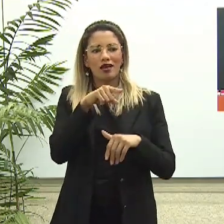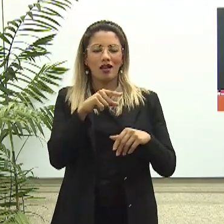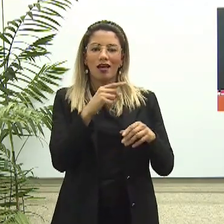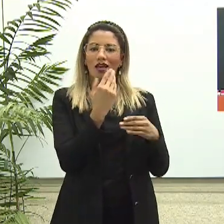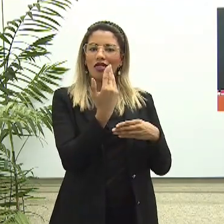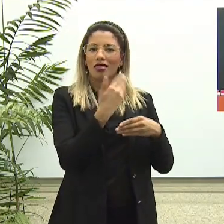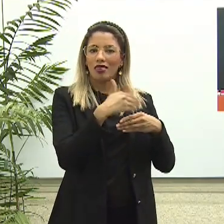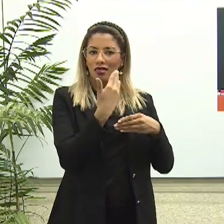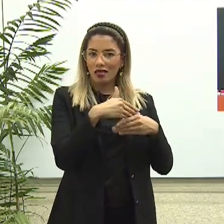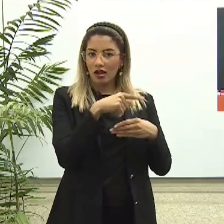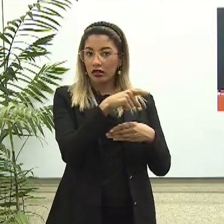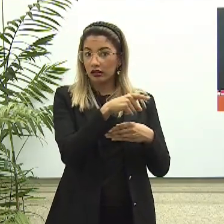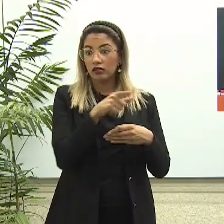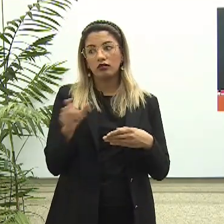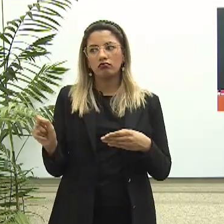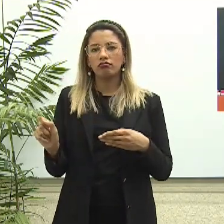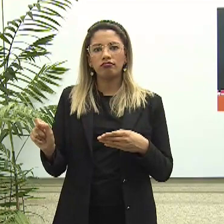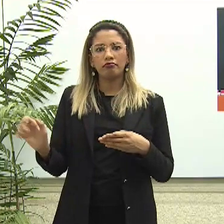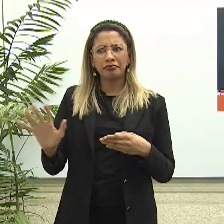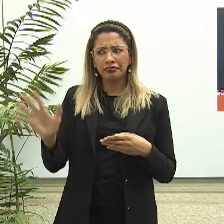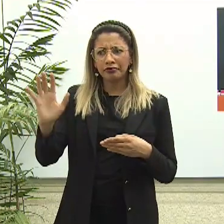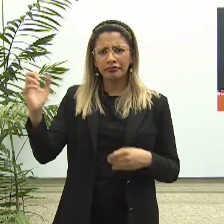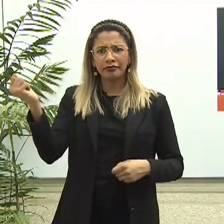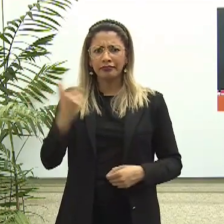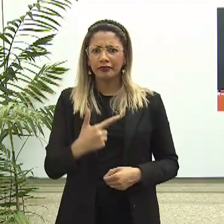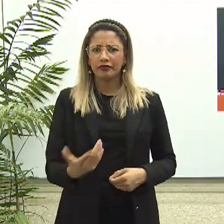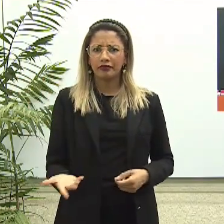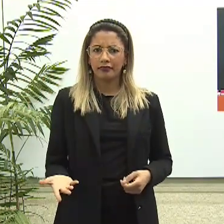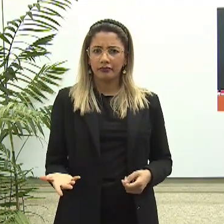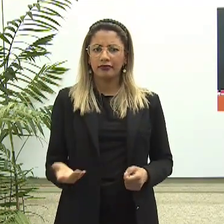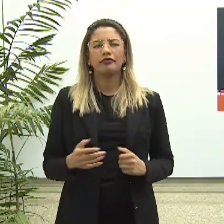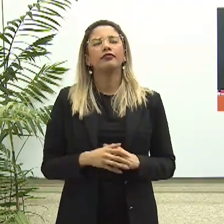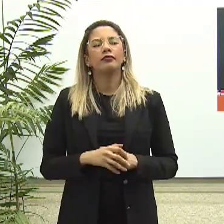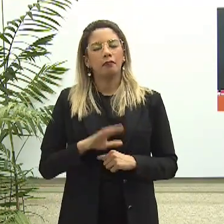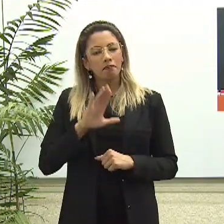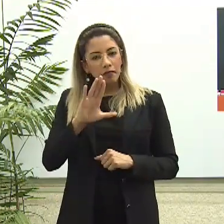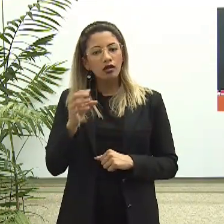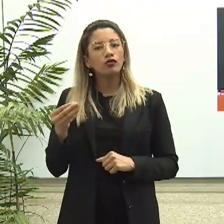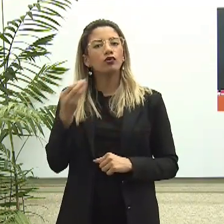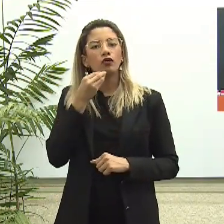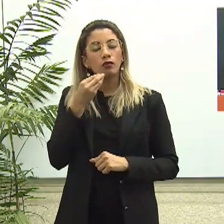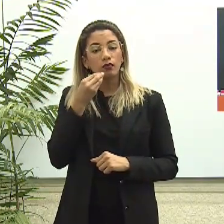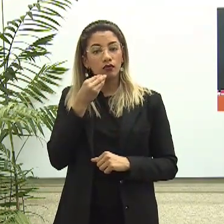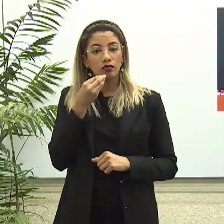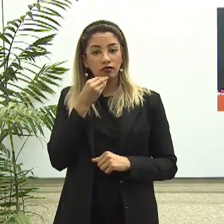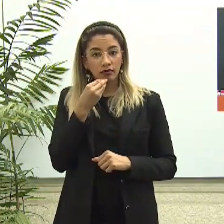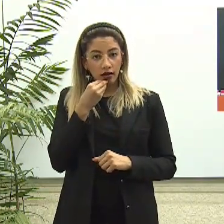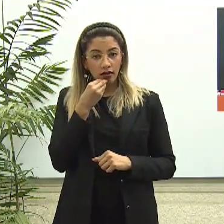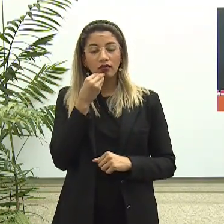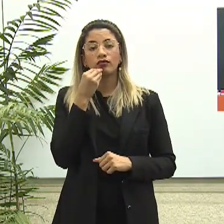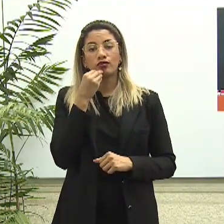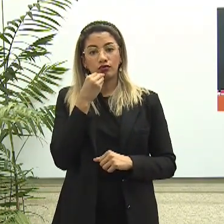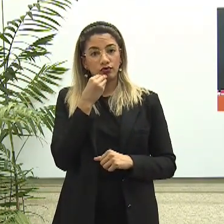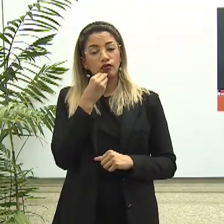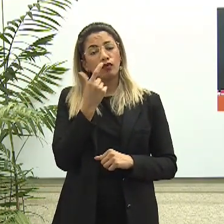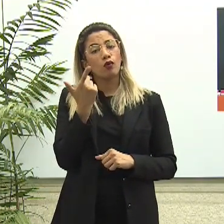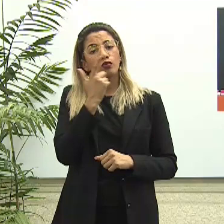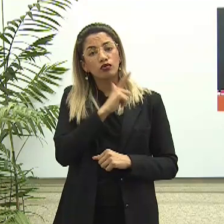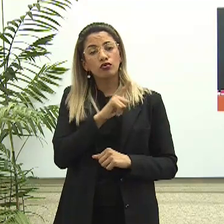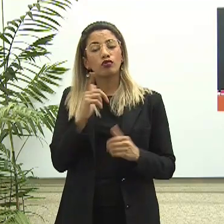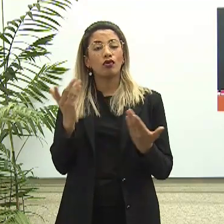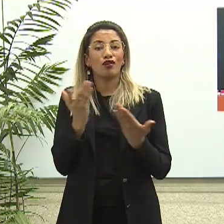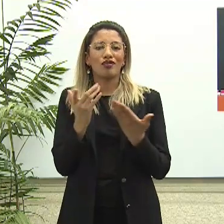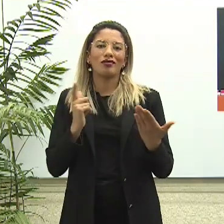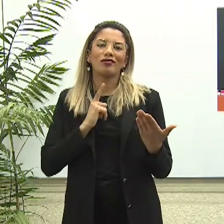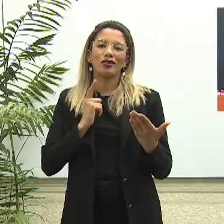enquanto consumidor é incrível mas essas novas possibilidades Elas têm sido colocadas a serviço de uma concentração de